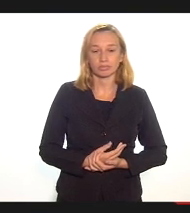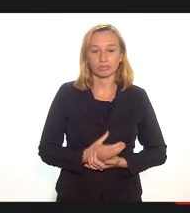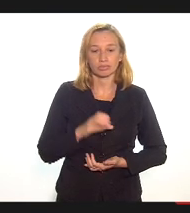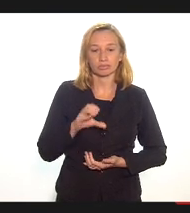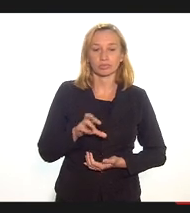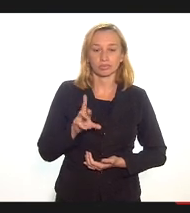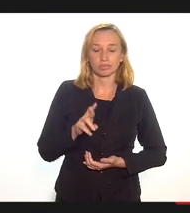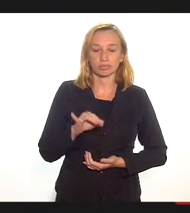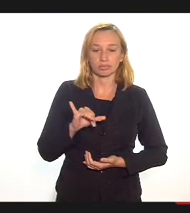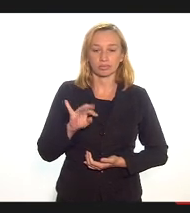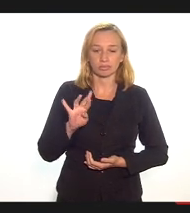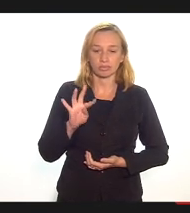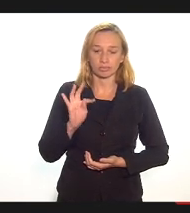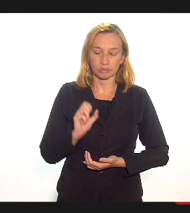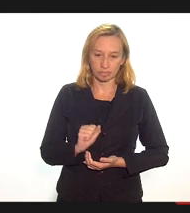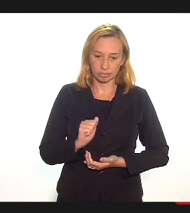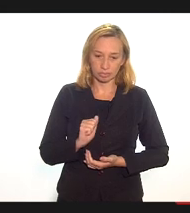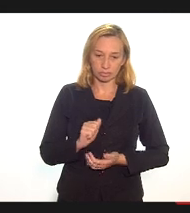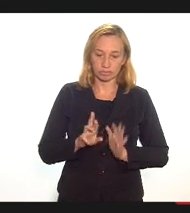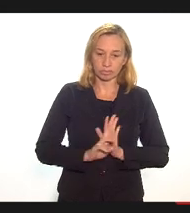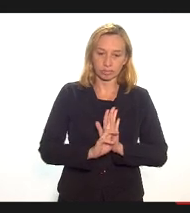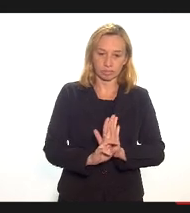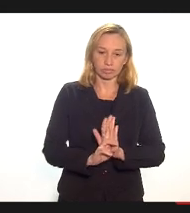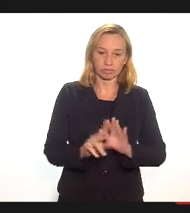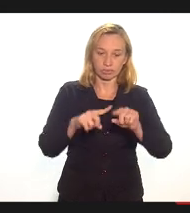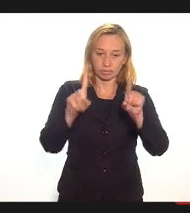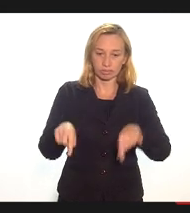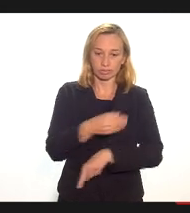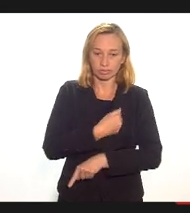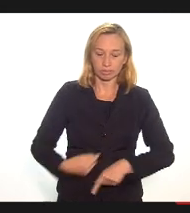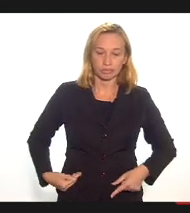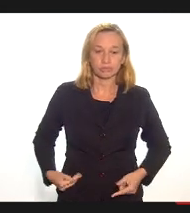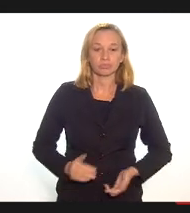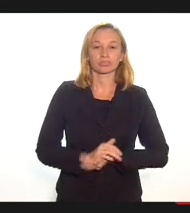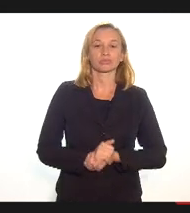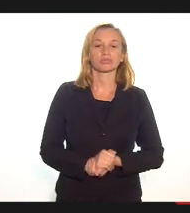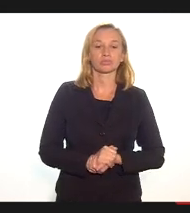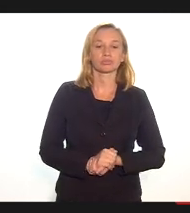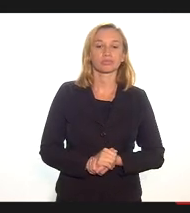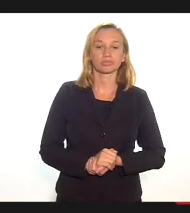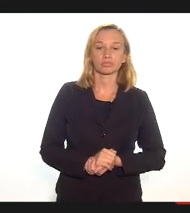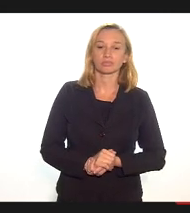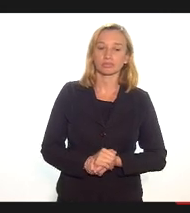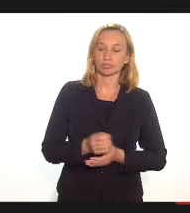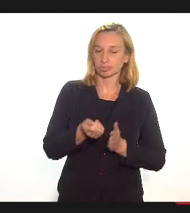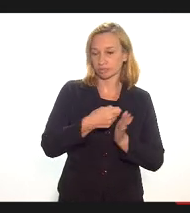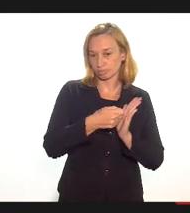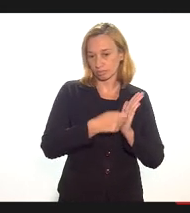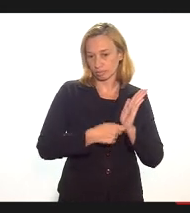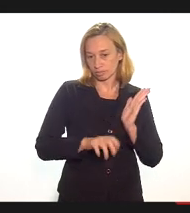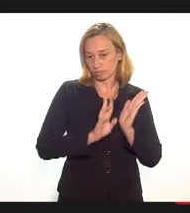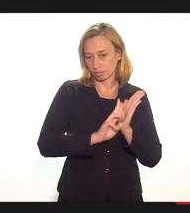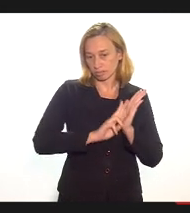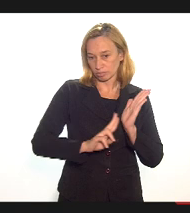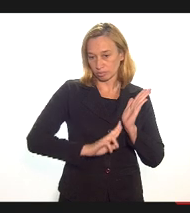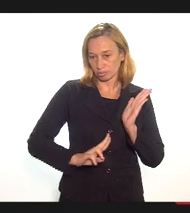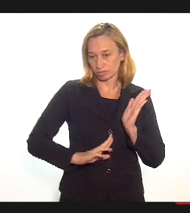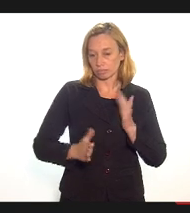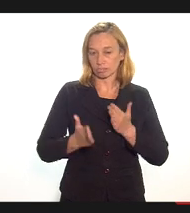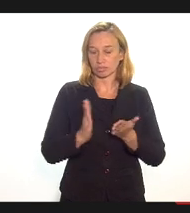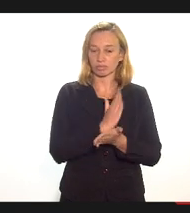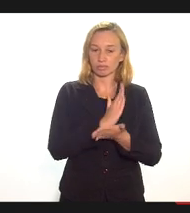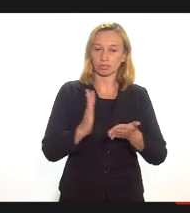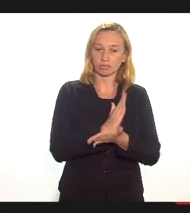Cristiane Gerardo, né, representando os trabalhadores. E vou fazer uma lista aqui, tem algumas pessoas que já